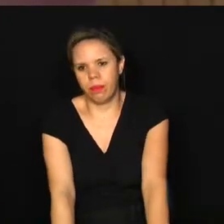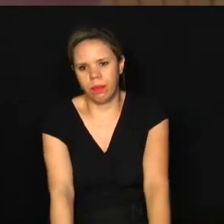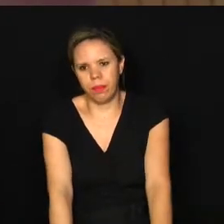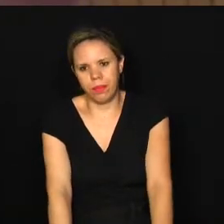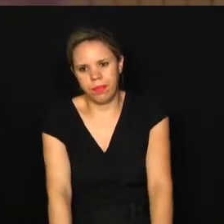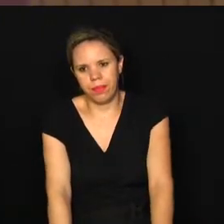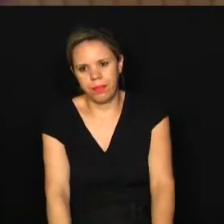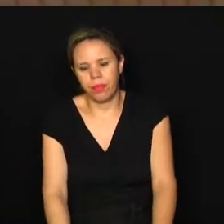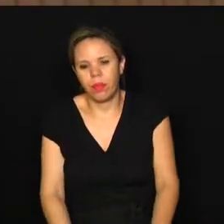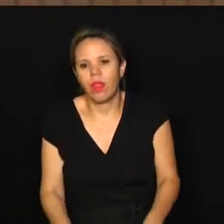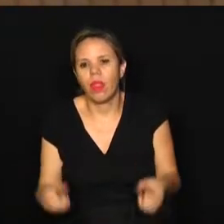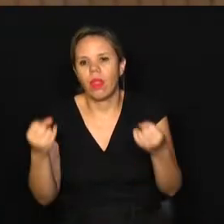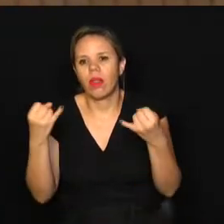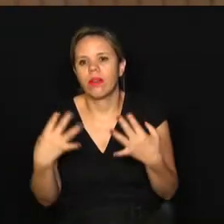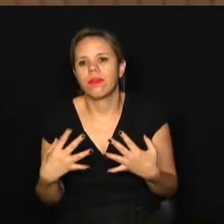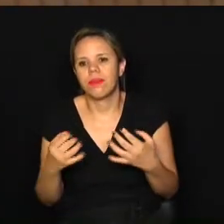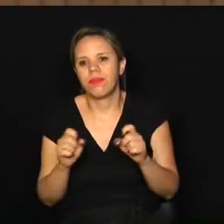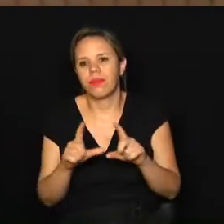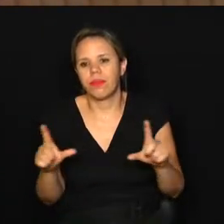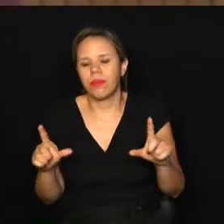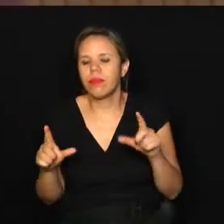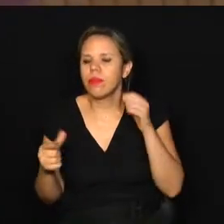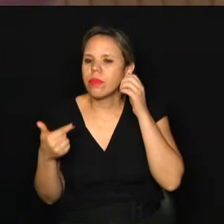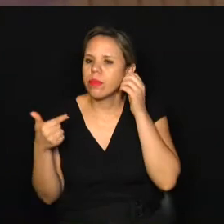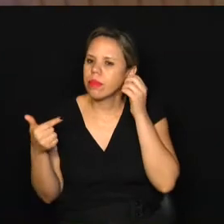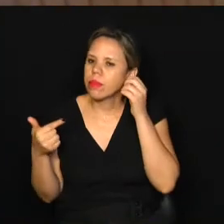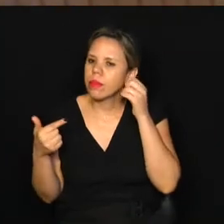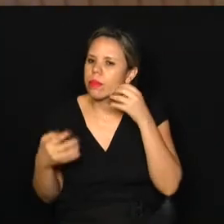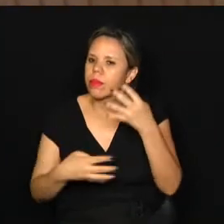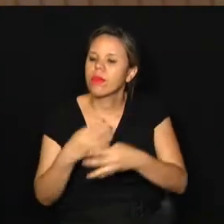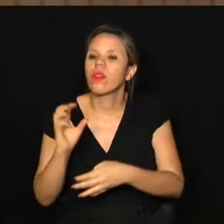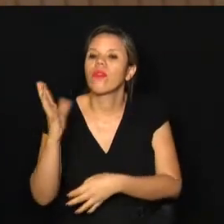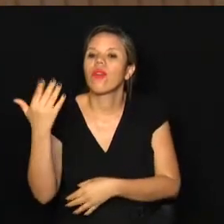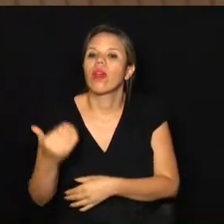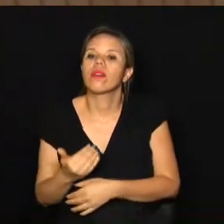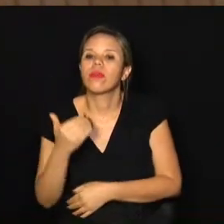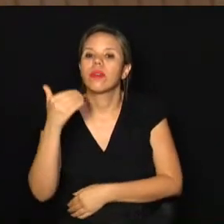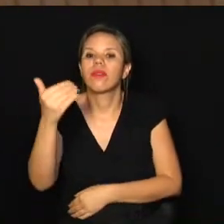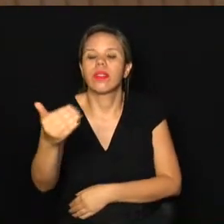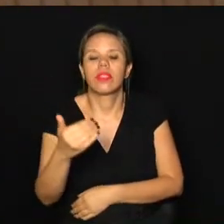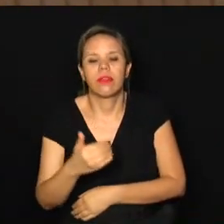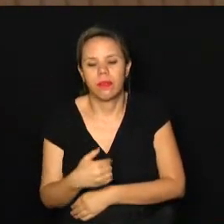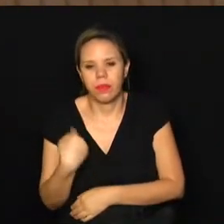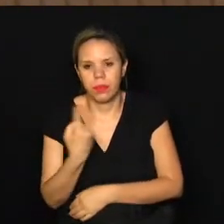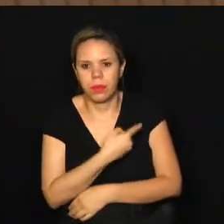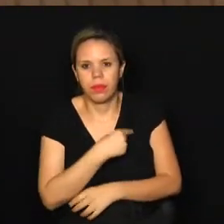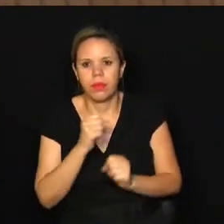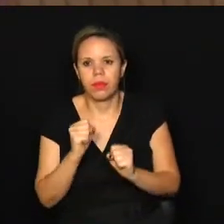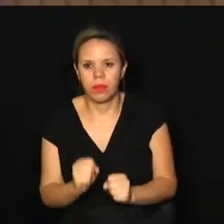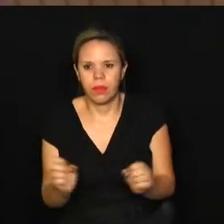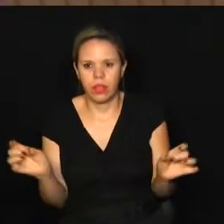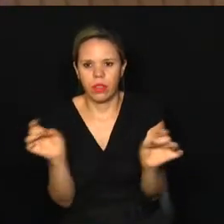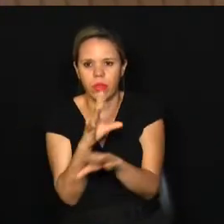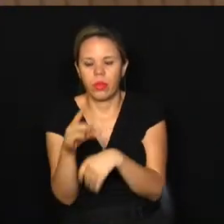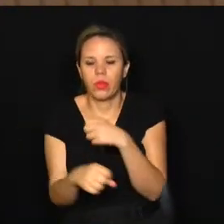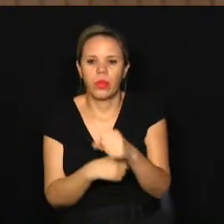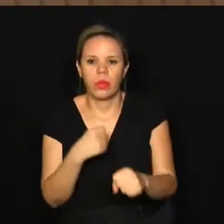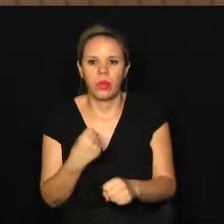qual foi a expectativa do segundo quadrimestre e o que vem pela frente aí, para que nós possamos encerrar o ano fiscal